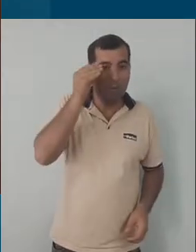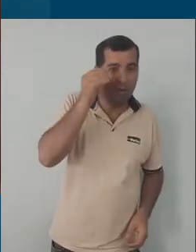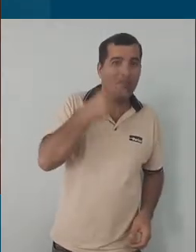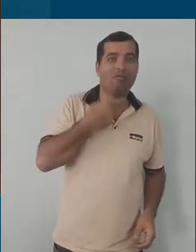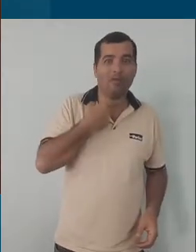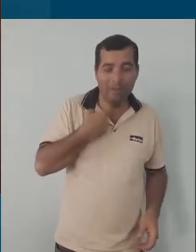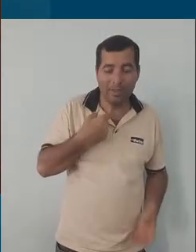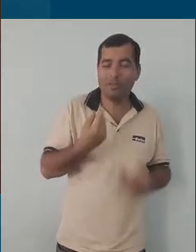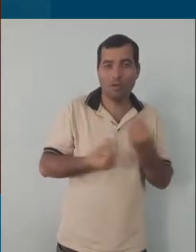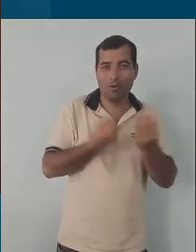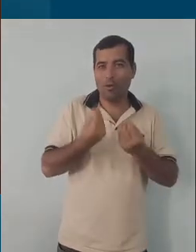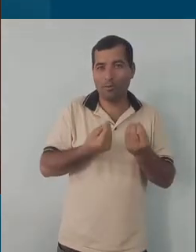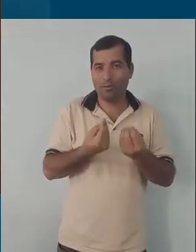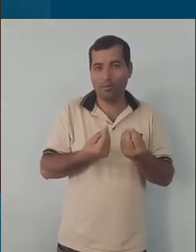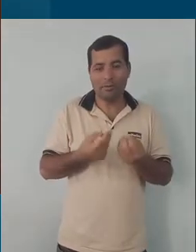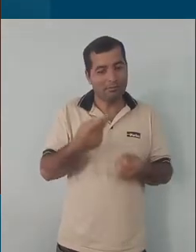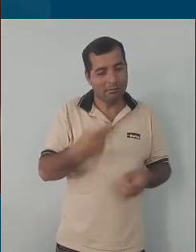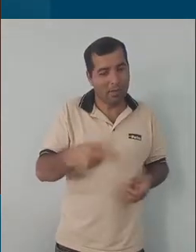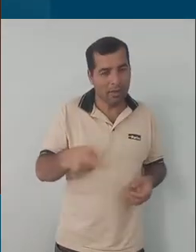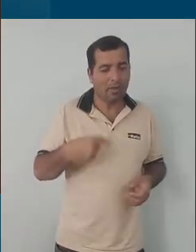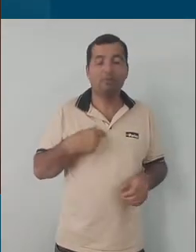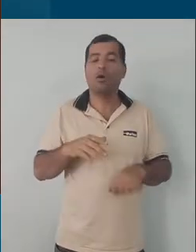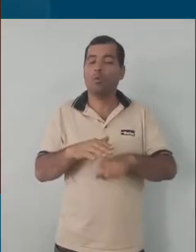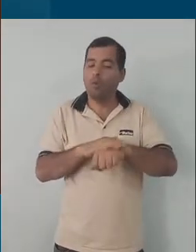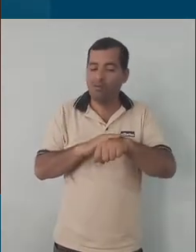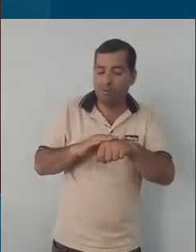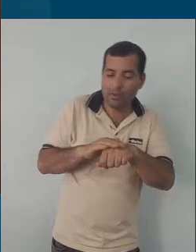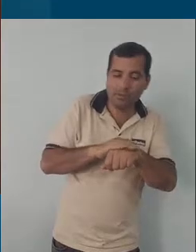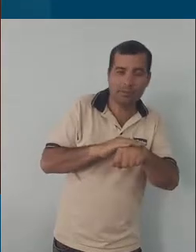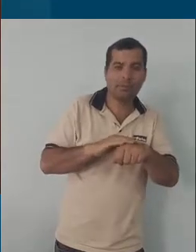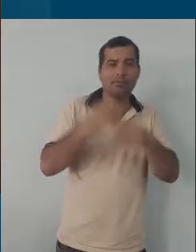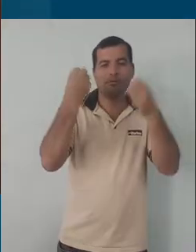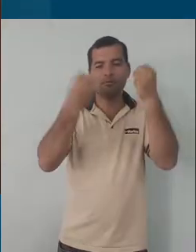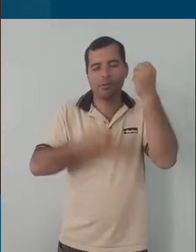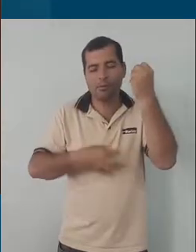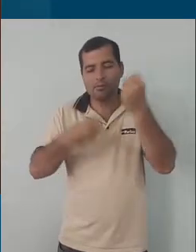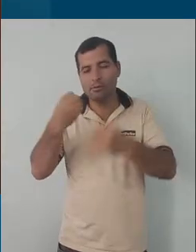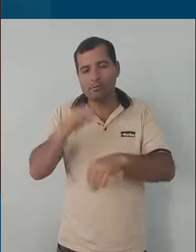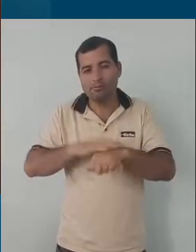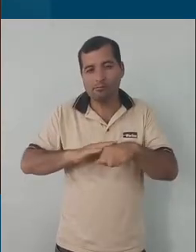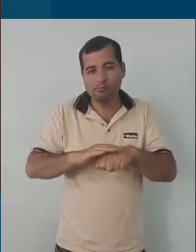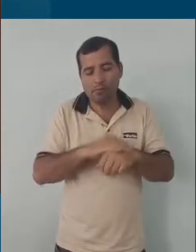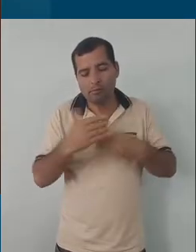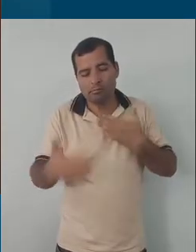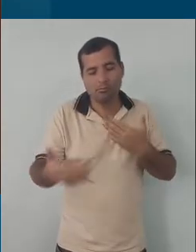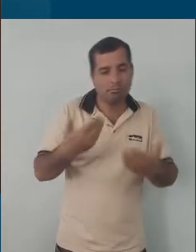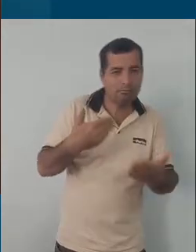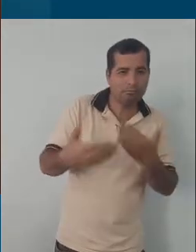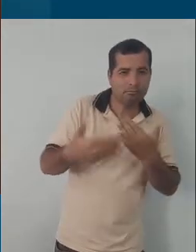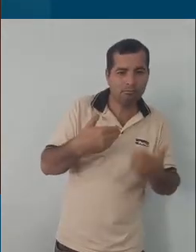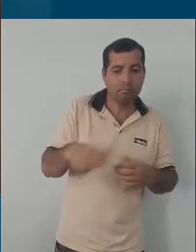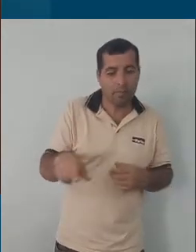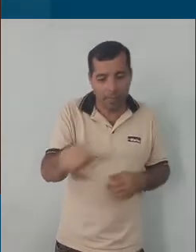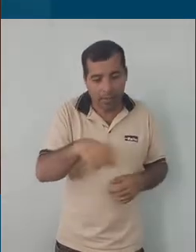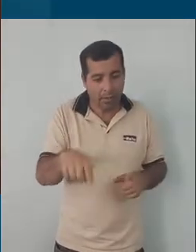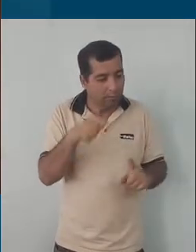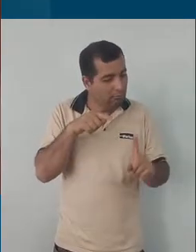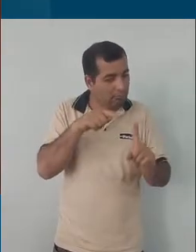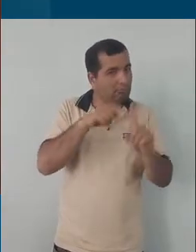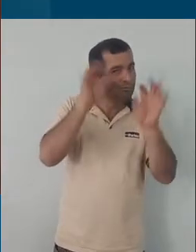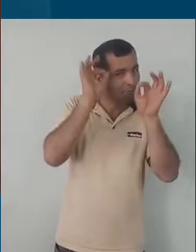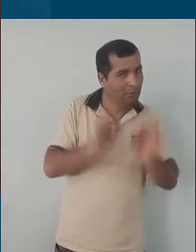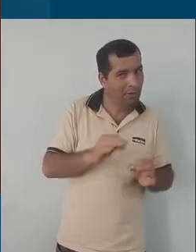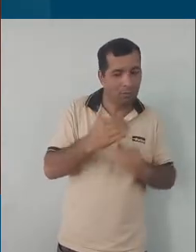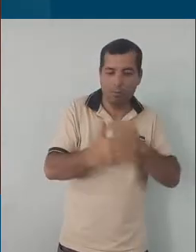interesse conversando com os alunos, trazendo os alunos para o centro do processo. Então, nós não vamos